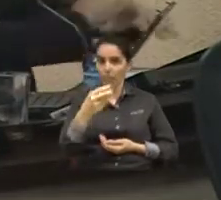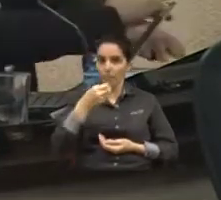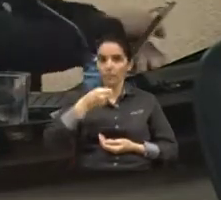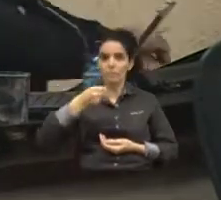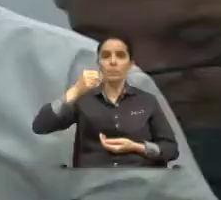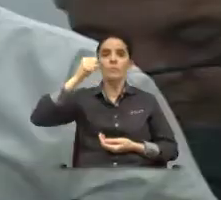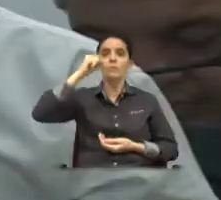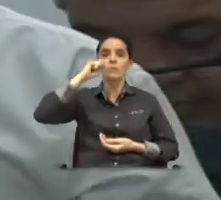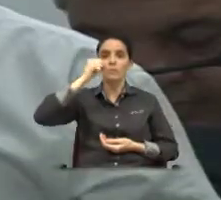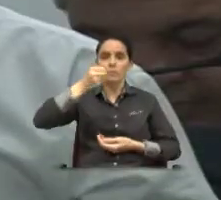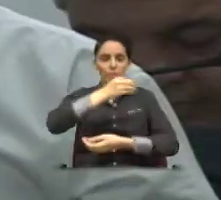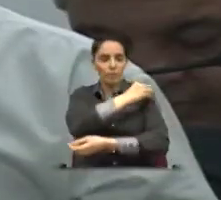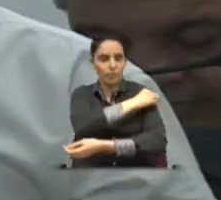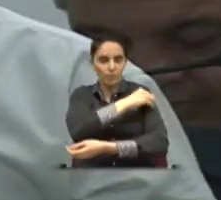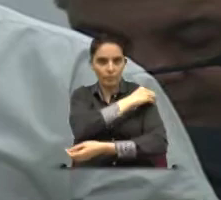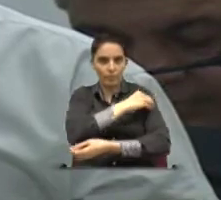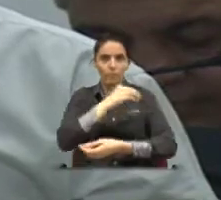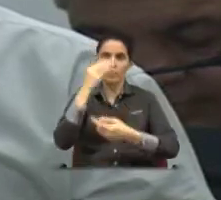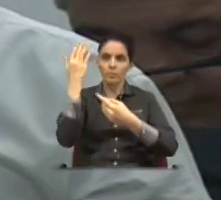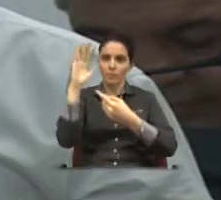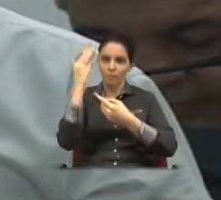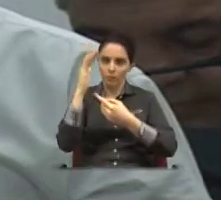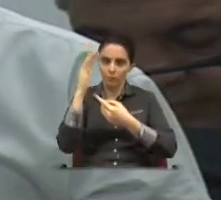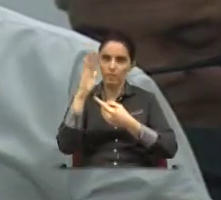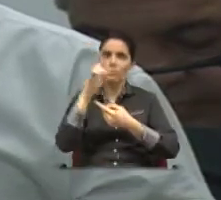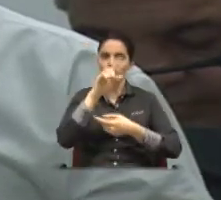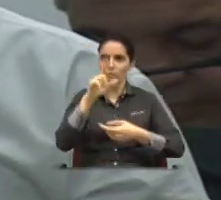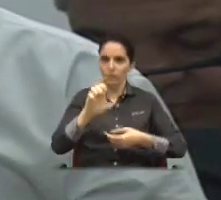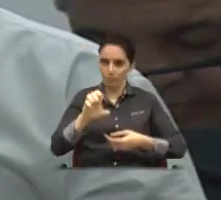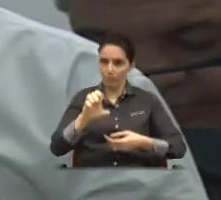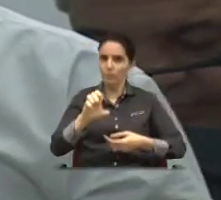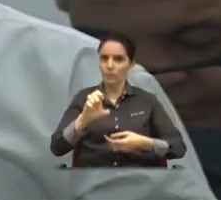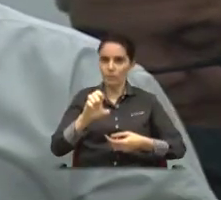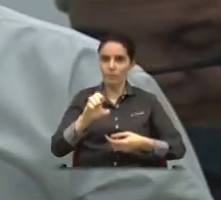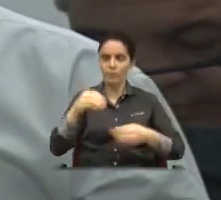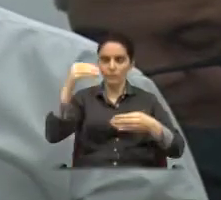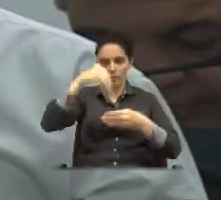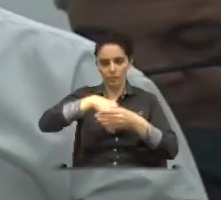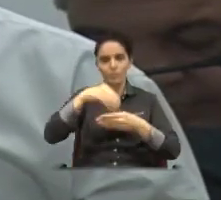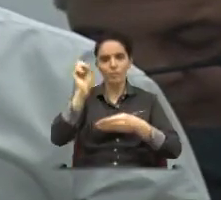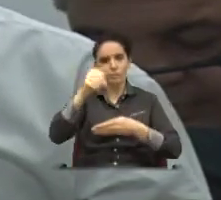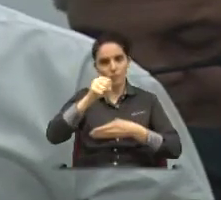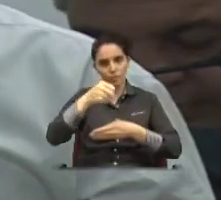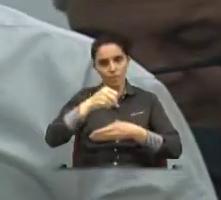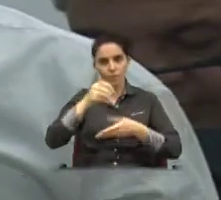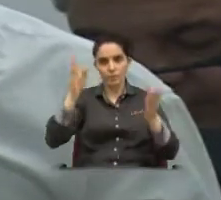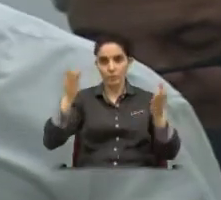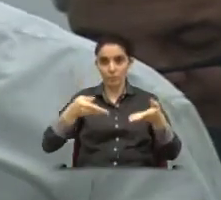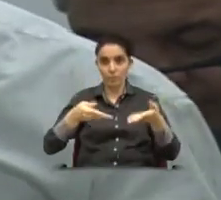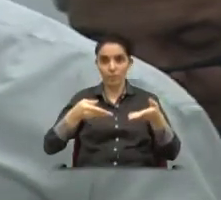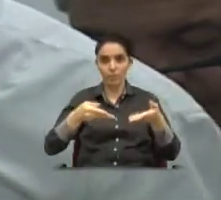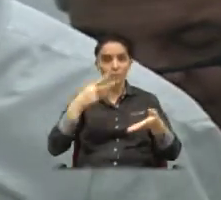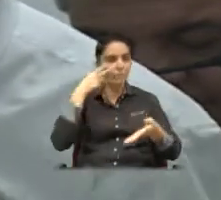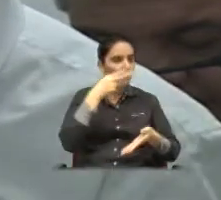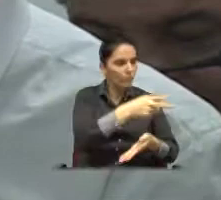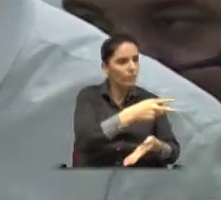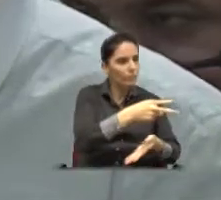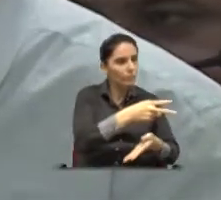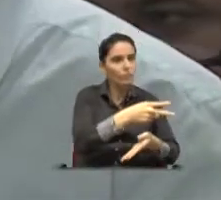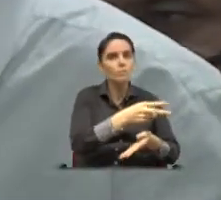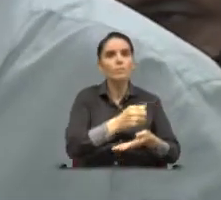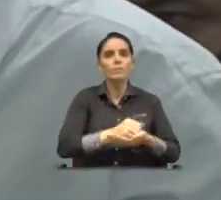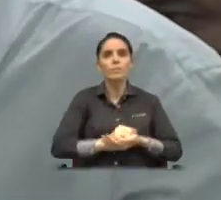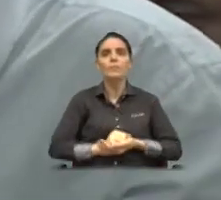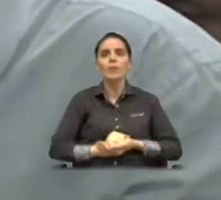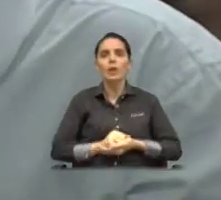cigarro. Parabéns ao autor, votarei a favor com louvor, e a partir de hoje, aonde eu ver, pode ter